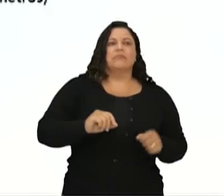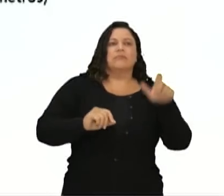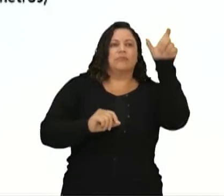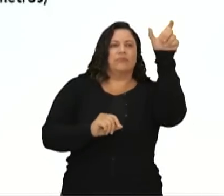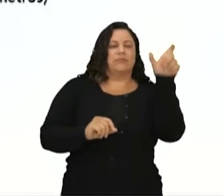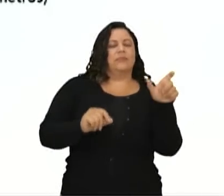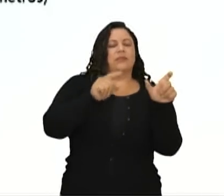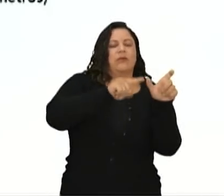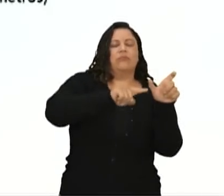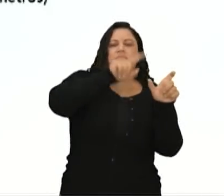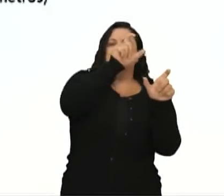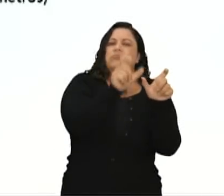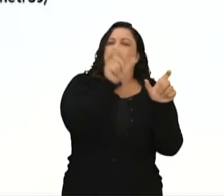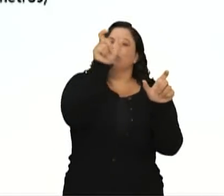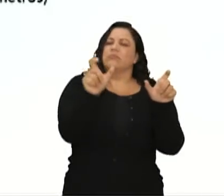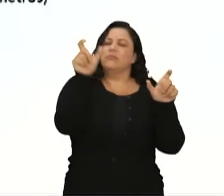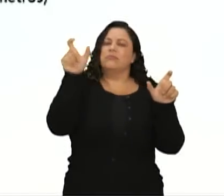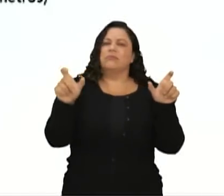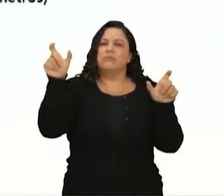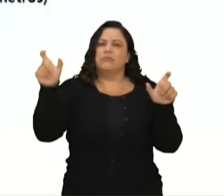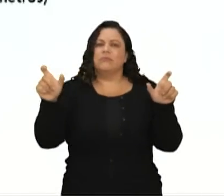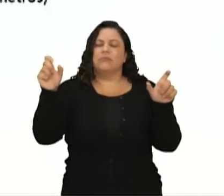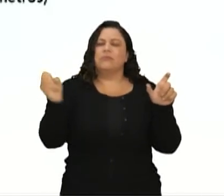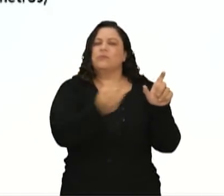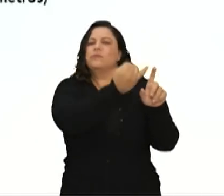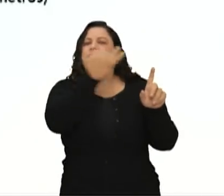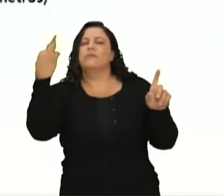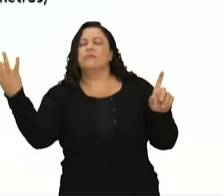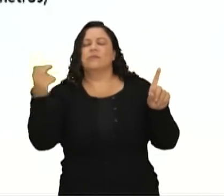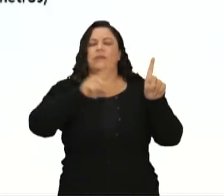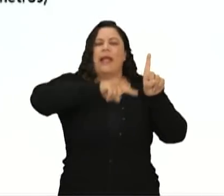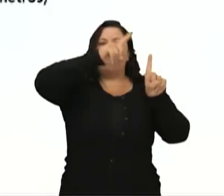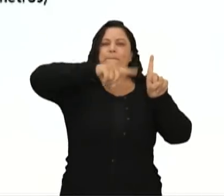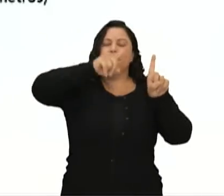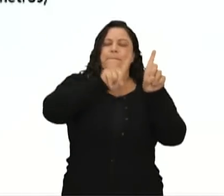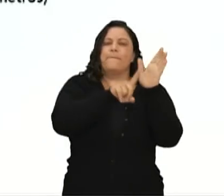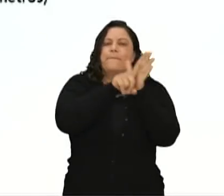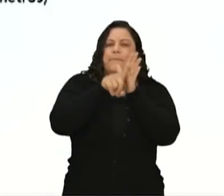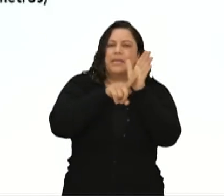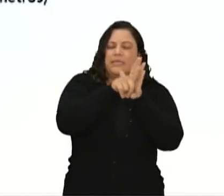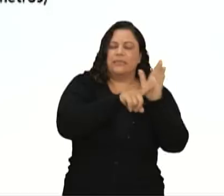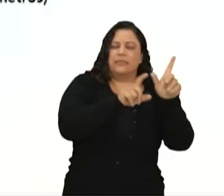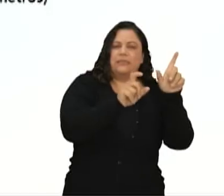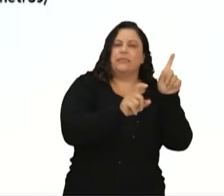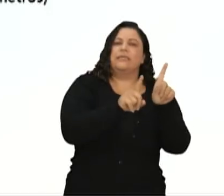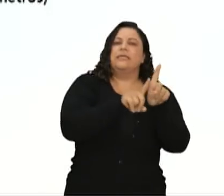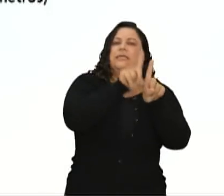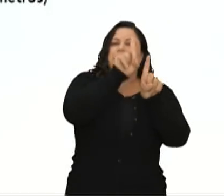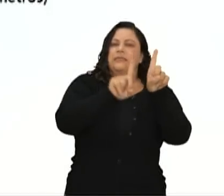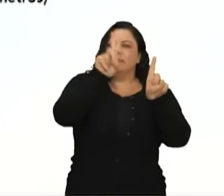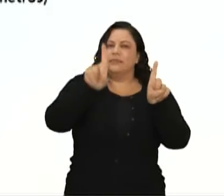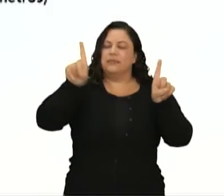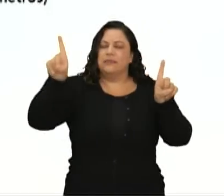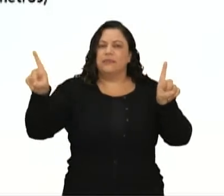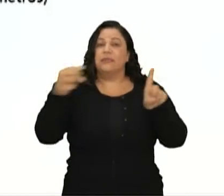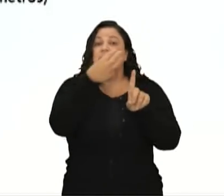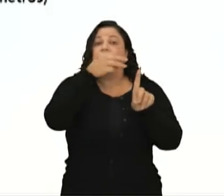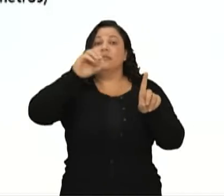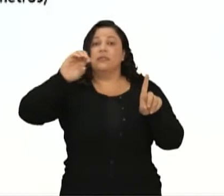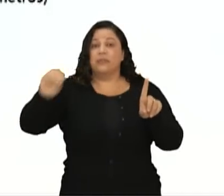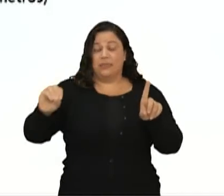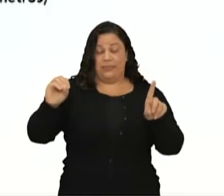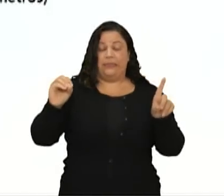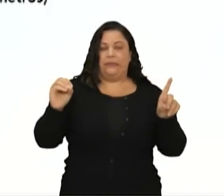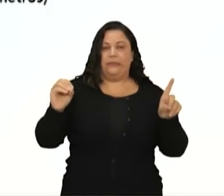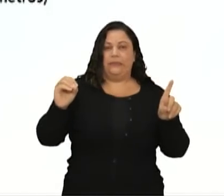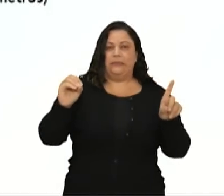abaixo apresenta as alturas de 30 atletas de uma equipe de futebol. Com esses dados, podemos concluir que